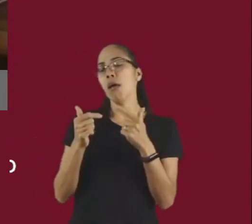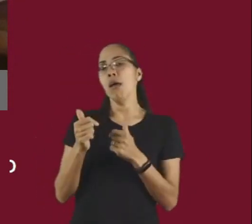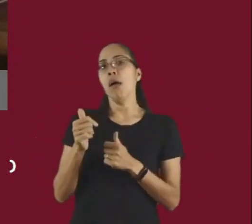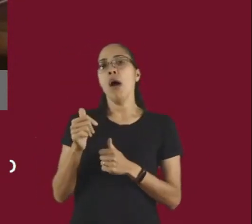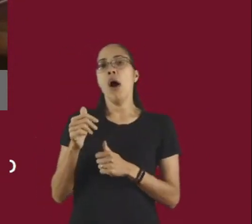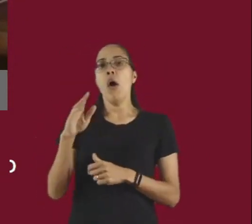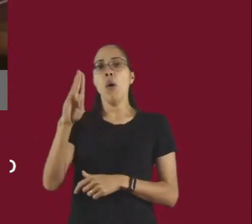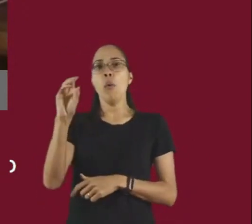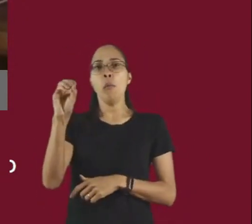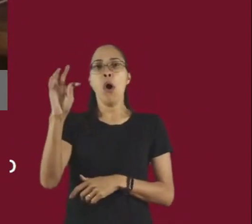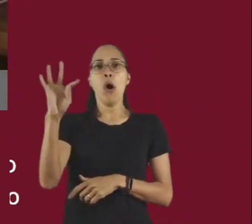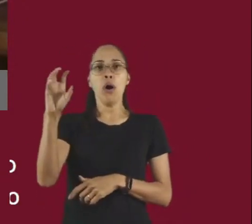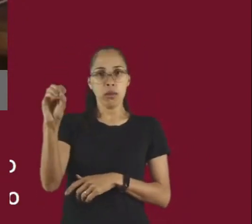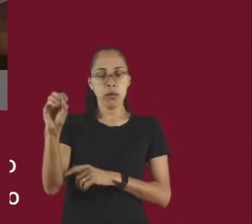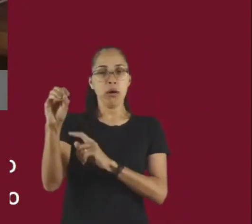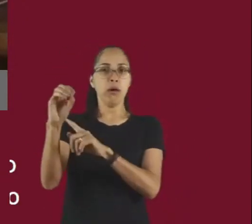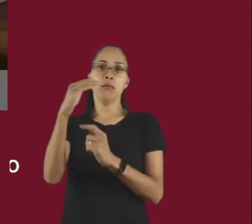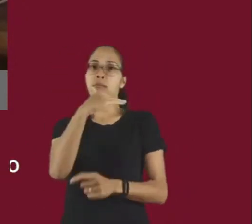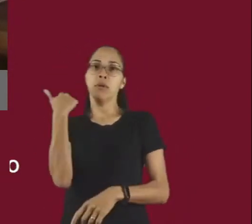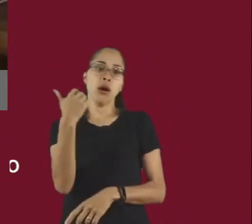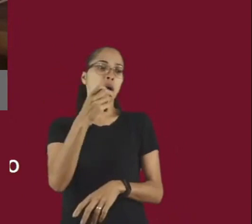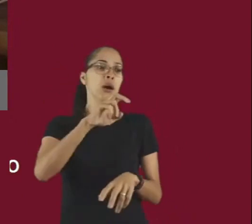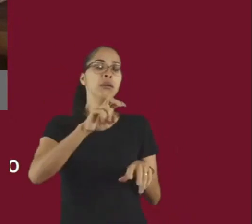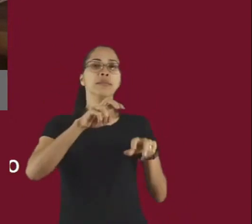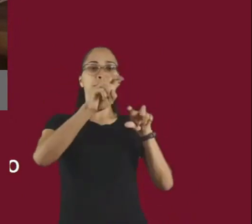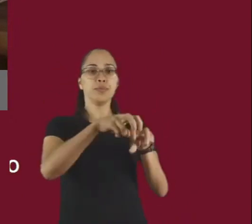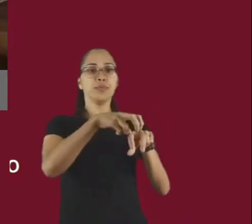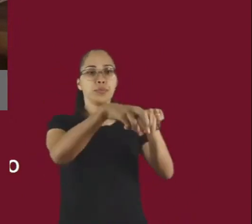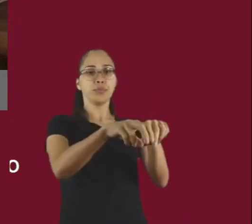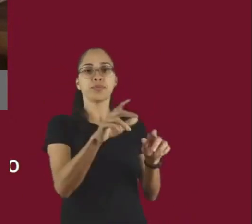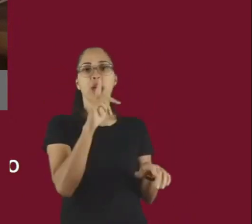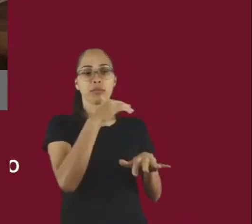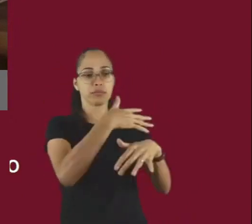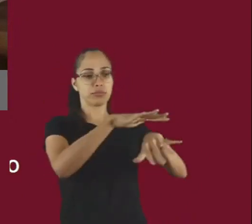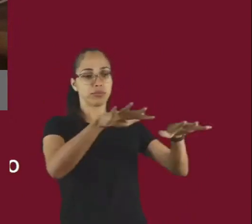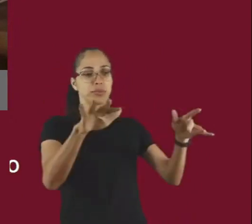ou pelo... Mas não é, é muito mais do que isso.